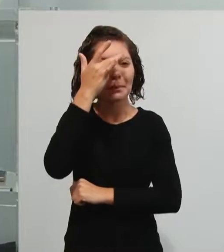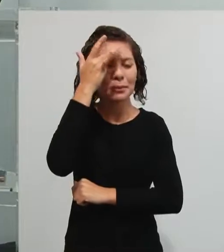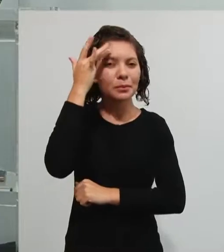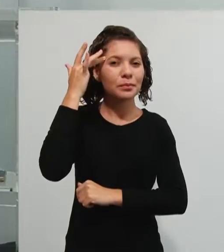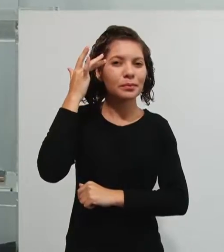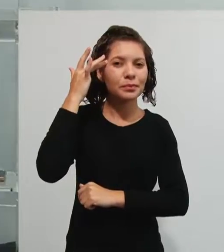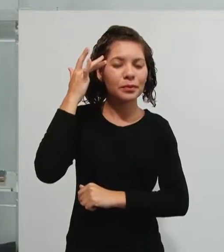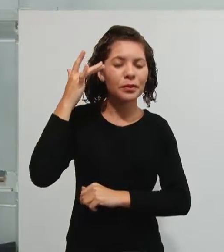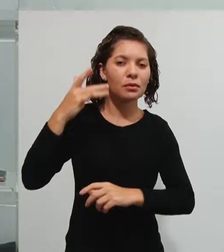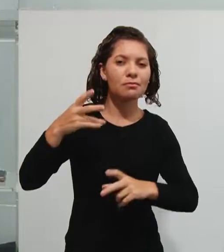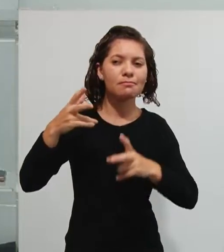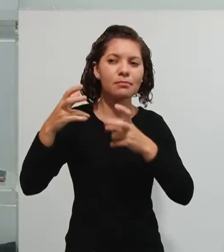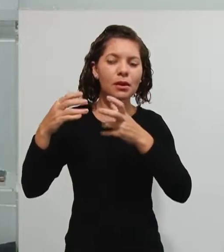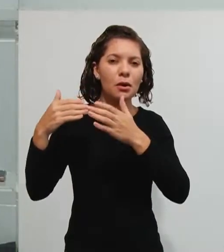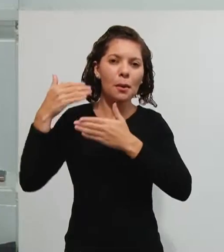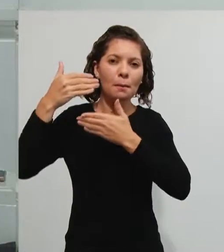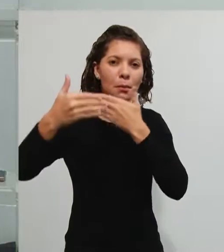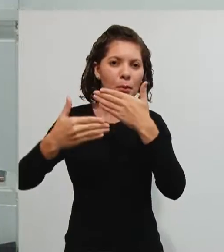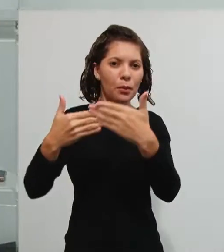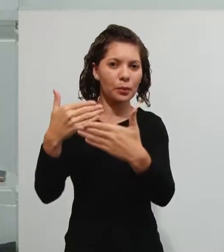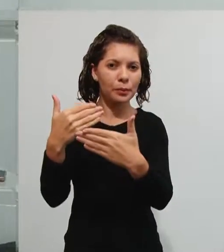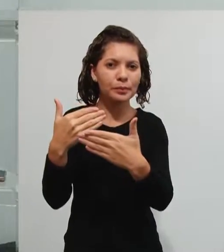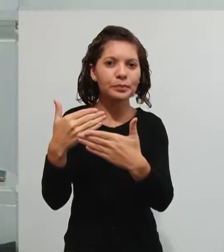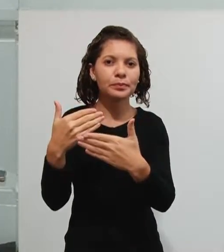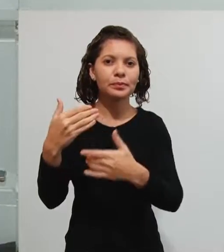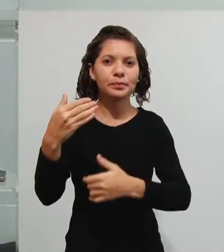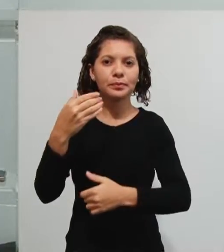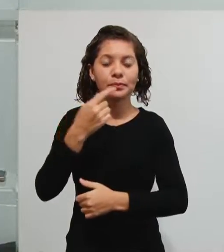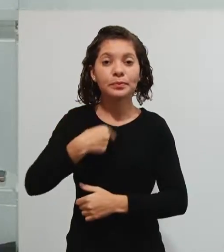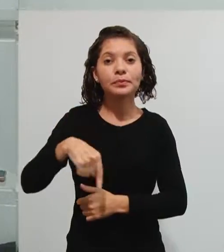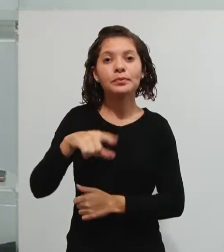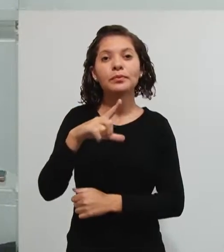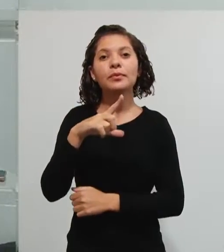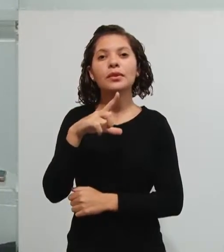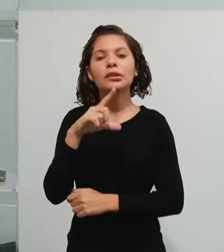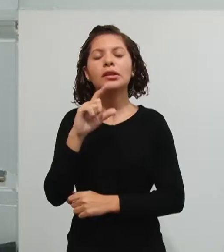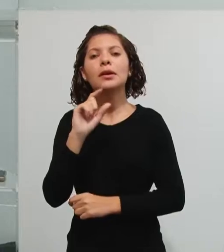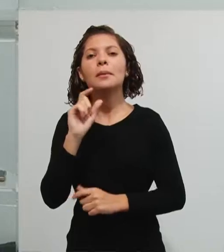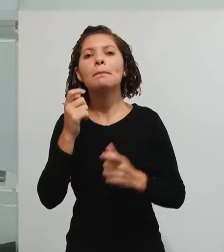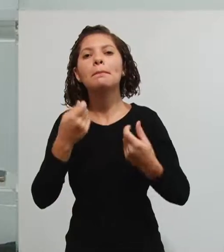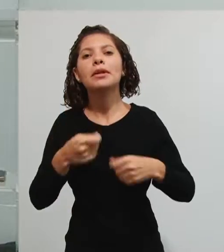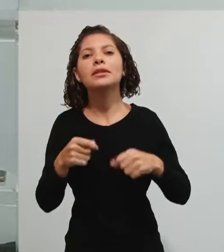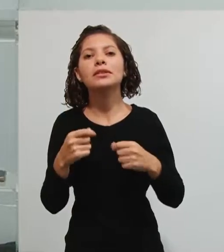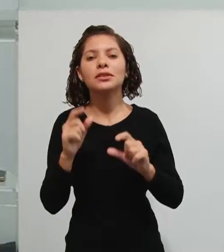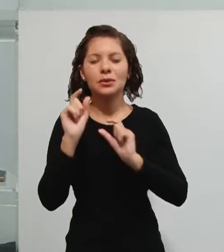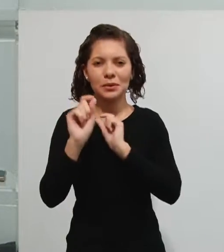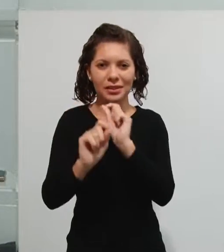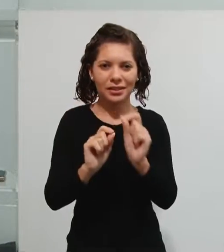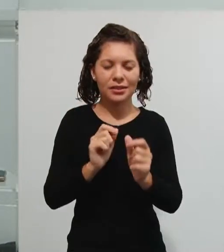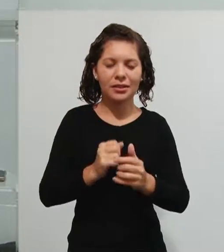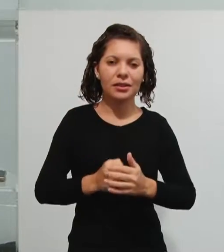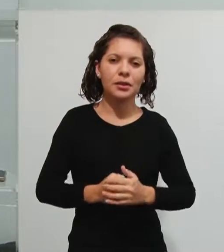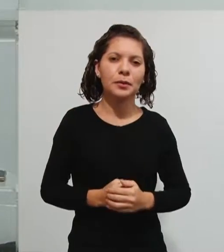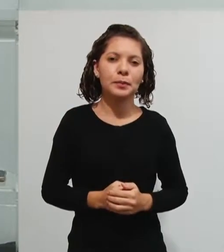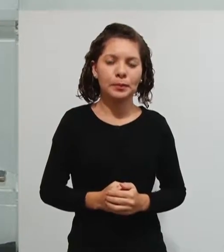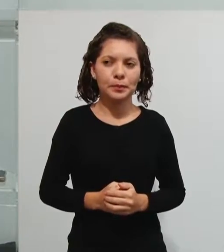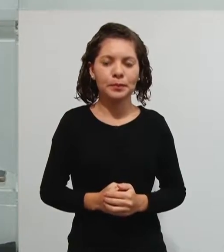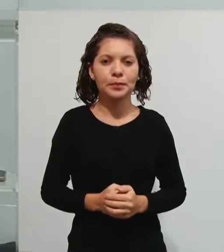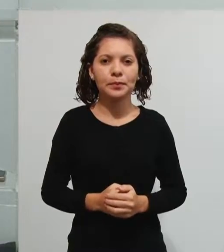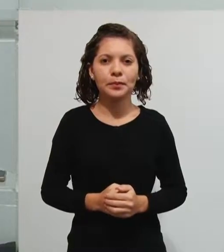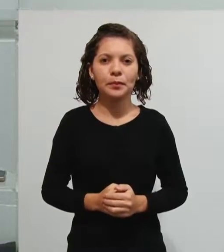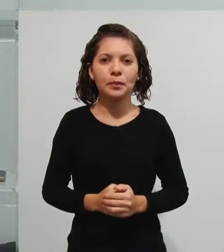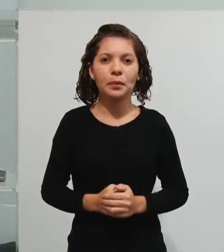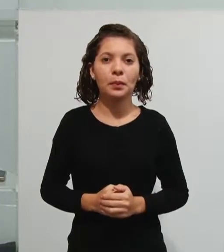do processo, a gente tem a demanda ou a visualização em, principalmente,